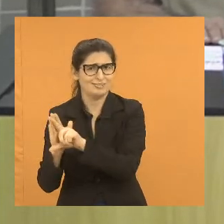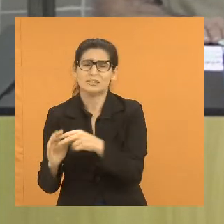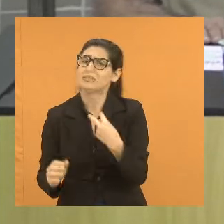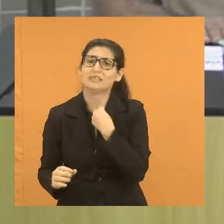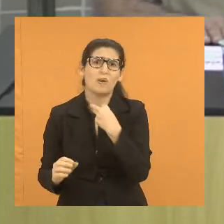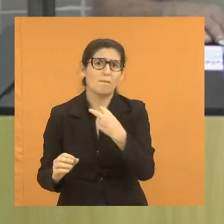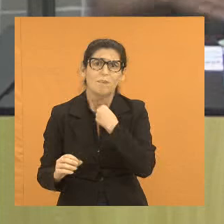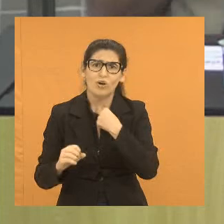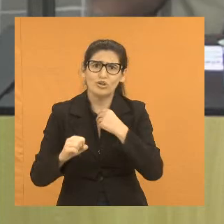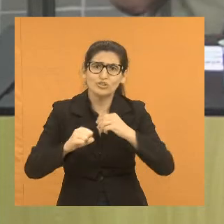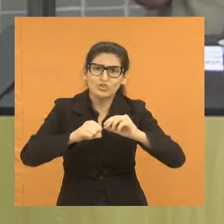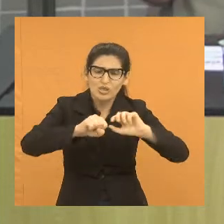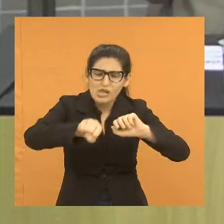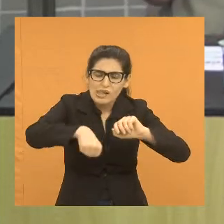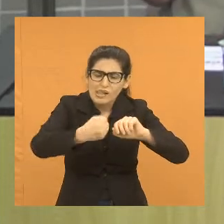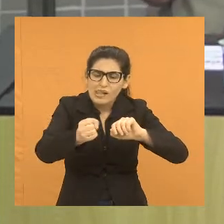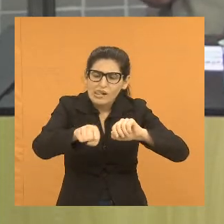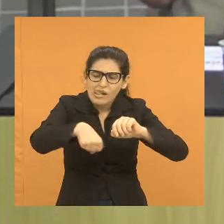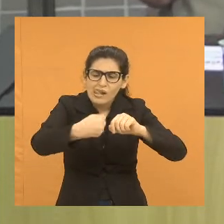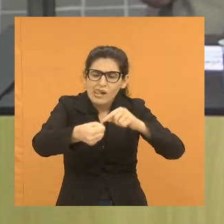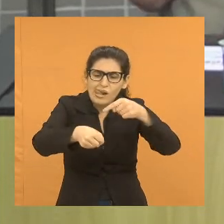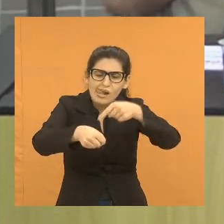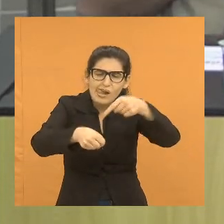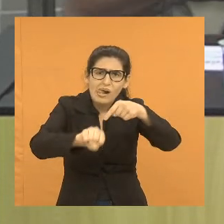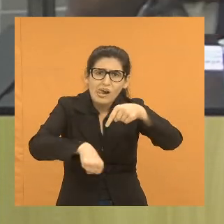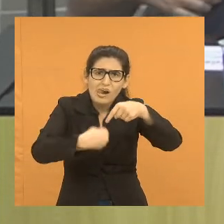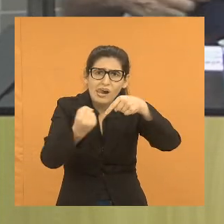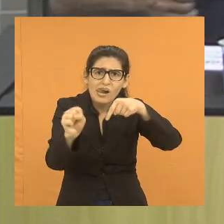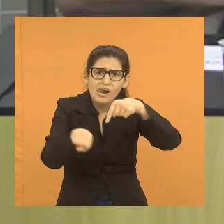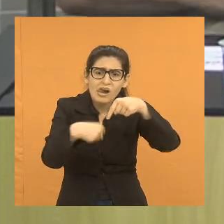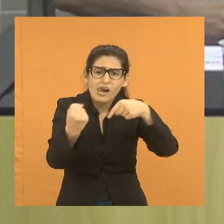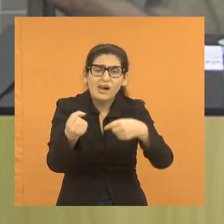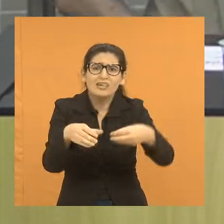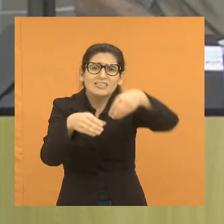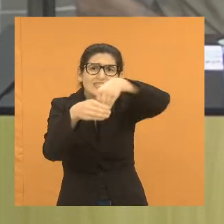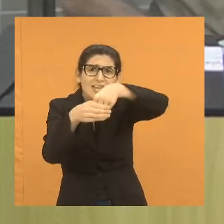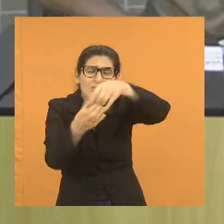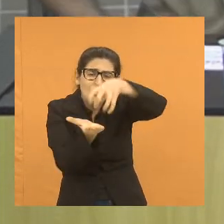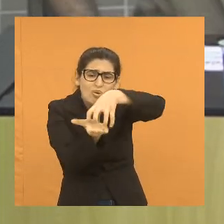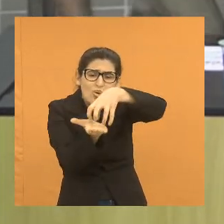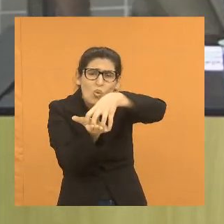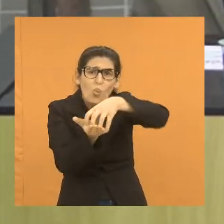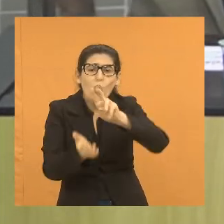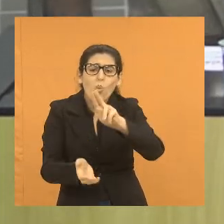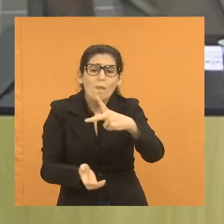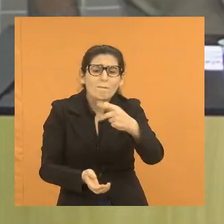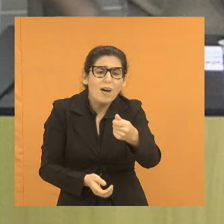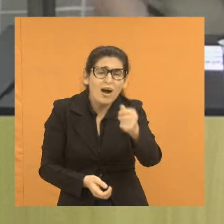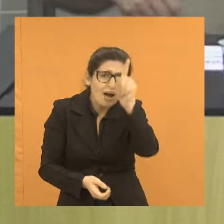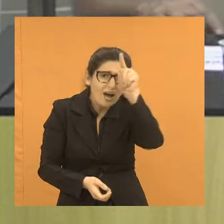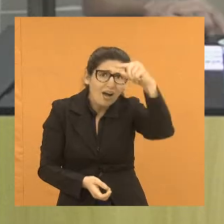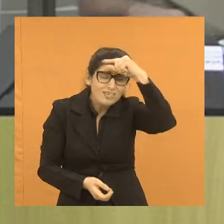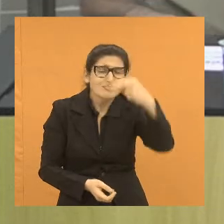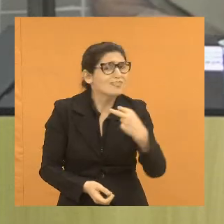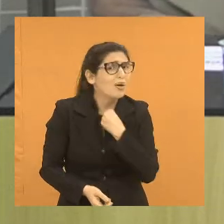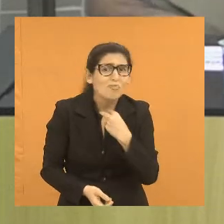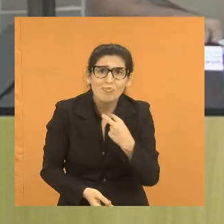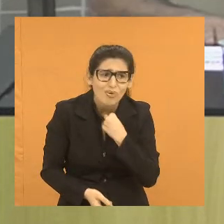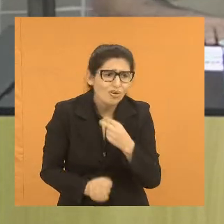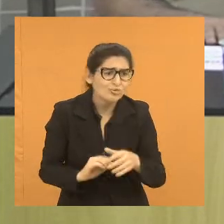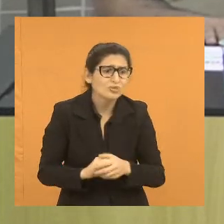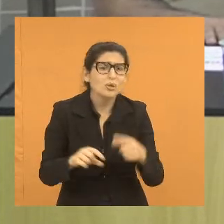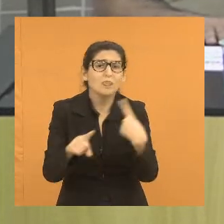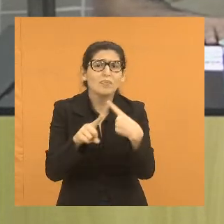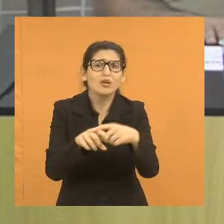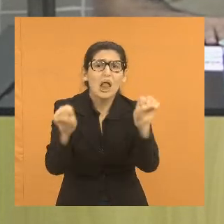dentro de uma UPA. Então, o que nós fizemos? Optamos por fazer. A porta de entrada do sistema